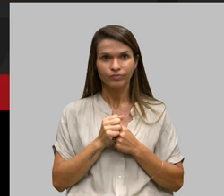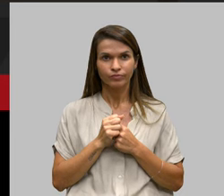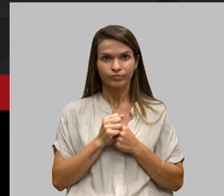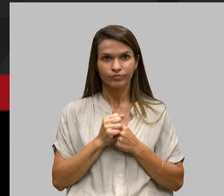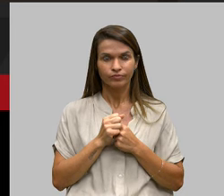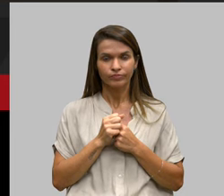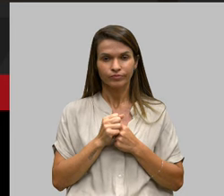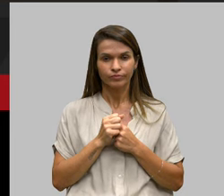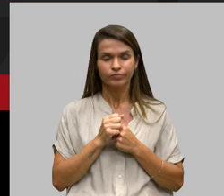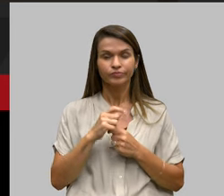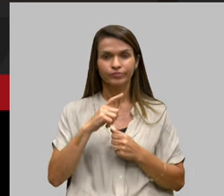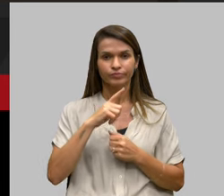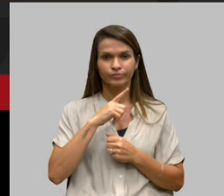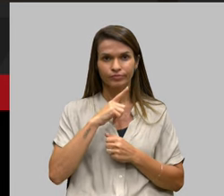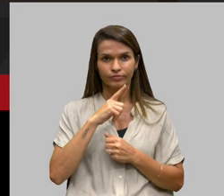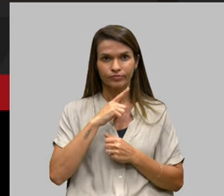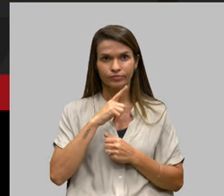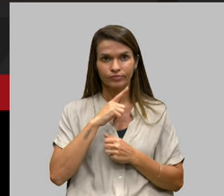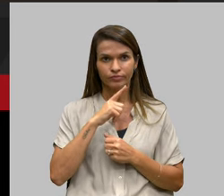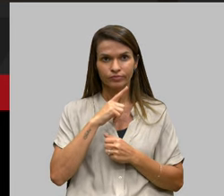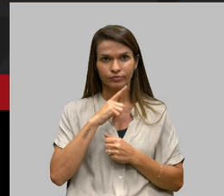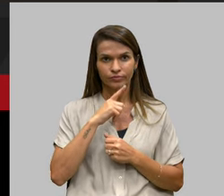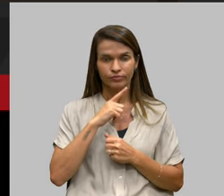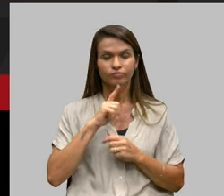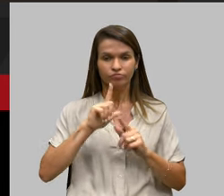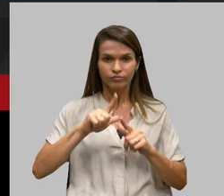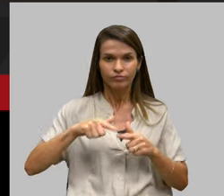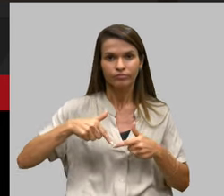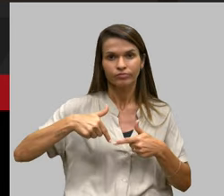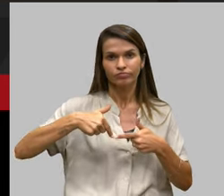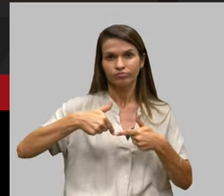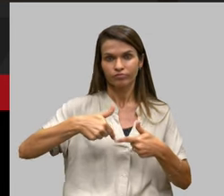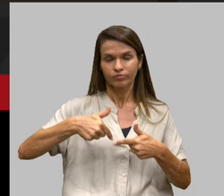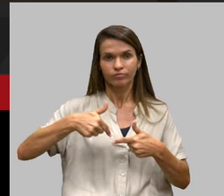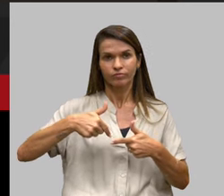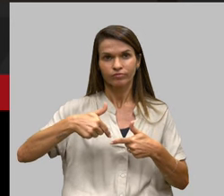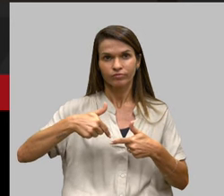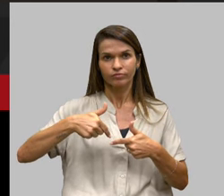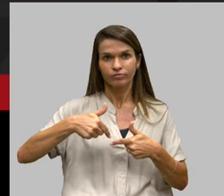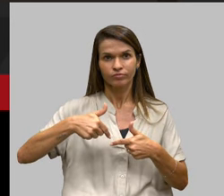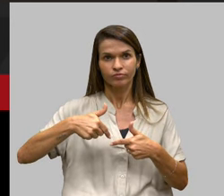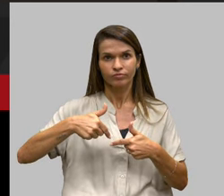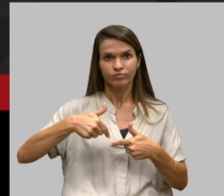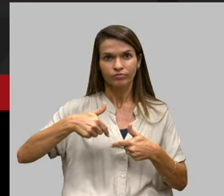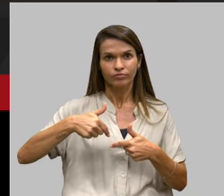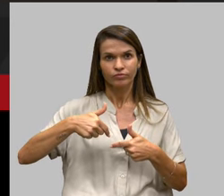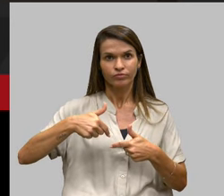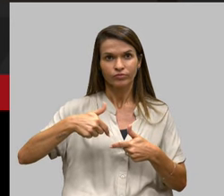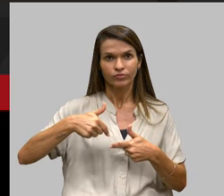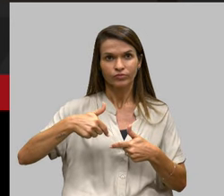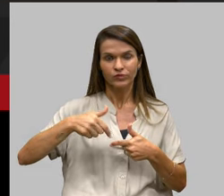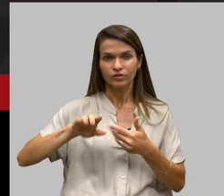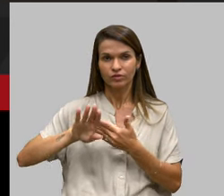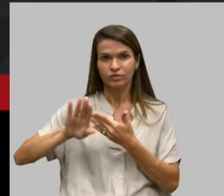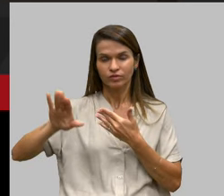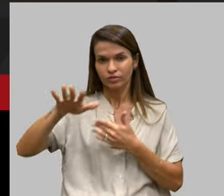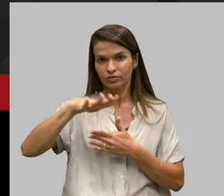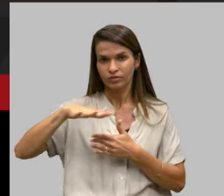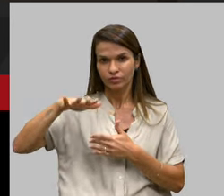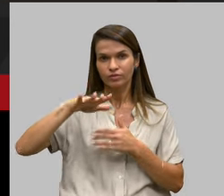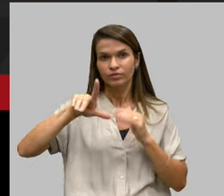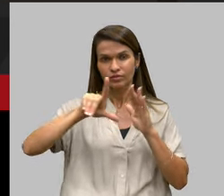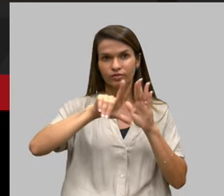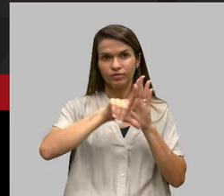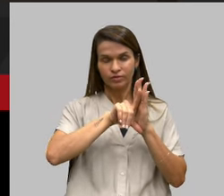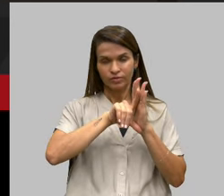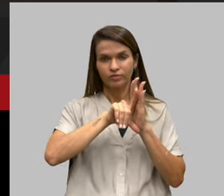que estiverem aqueles que exercerem que não forem não estiverem no âmbito dessa lei ou seja aqueles